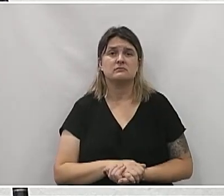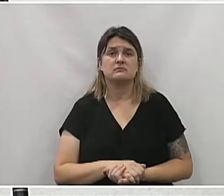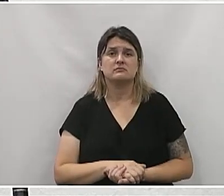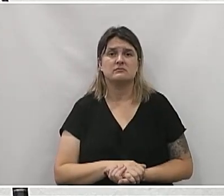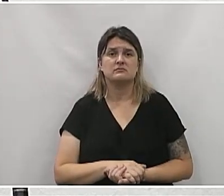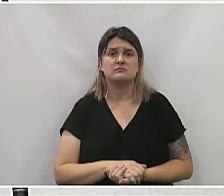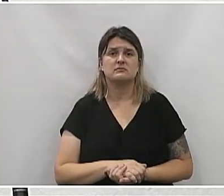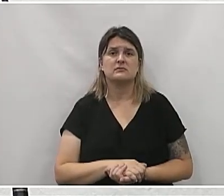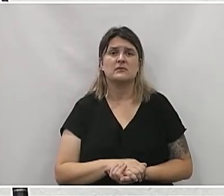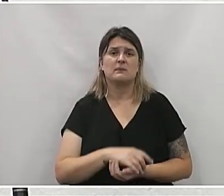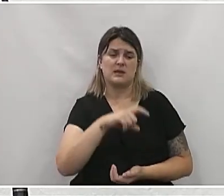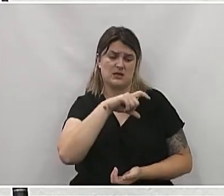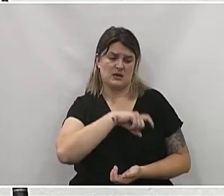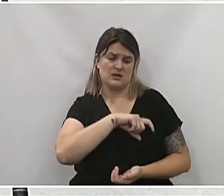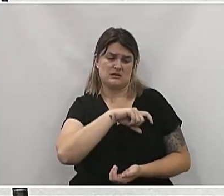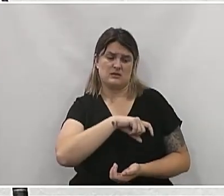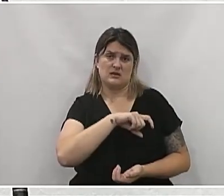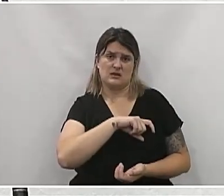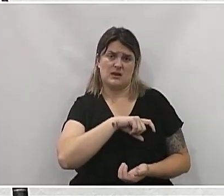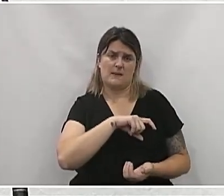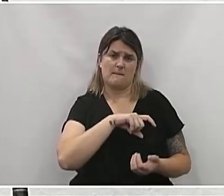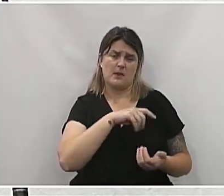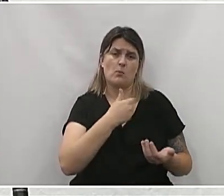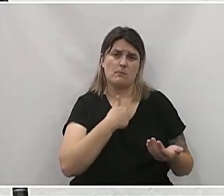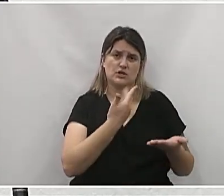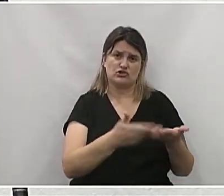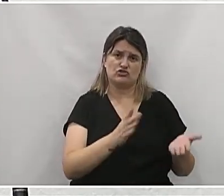foi cassada a minha carteira no dia 28.